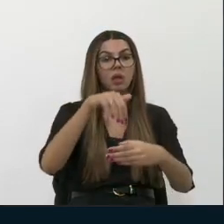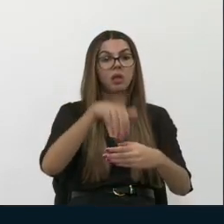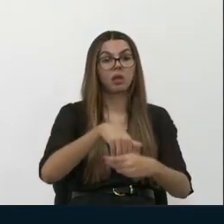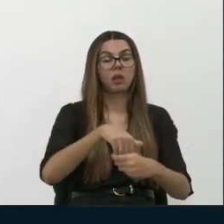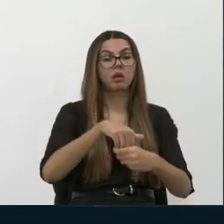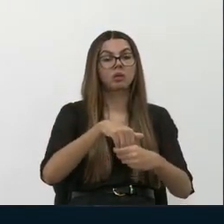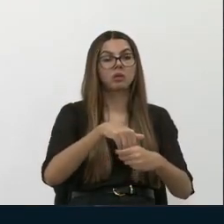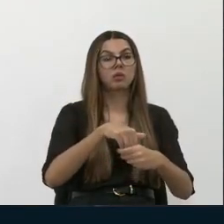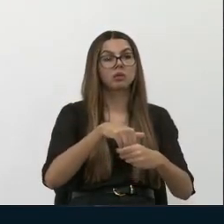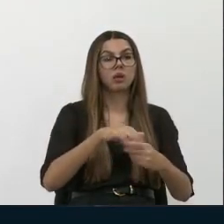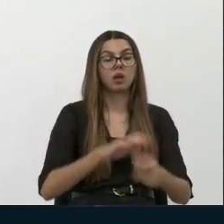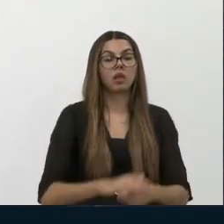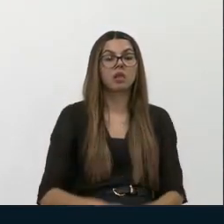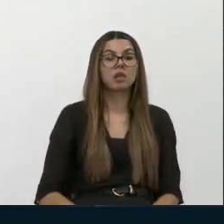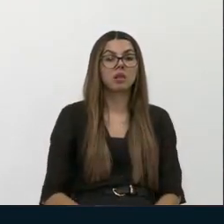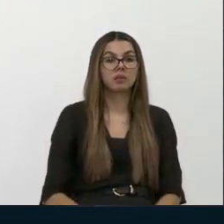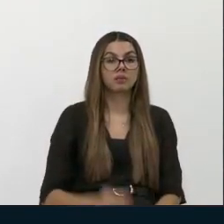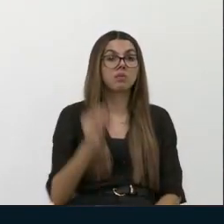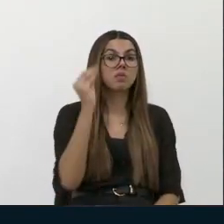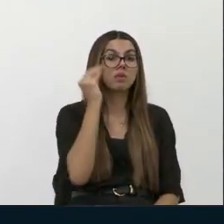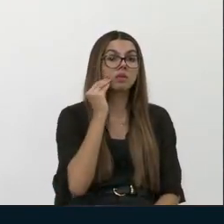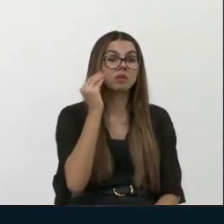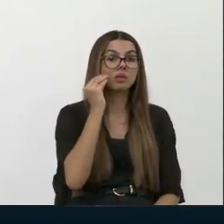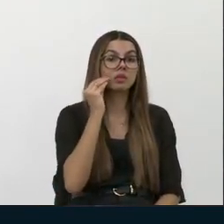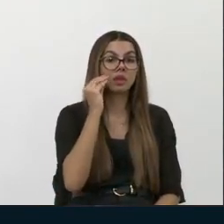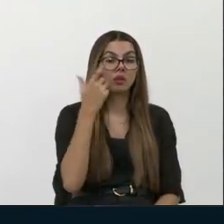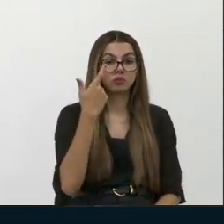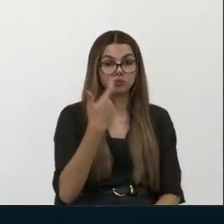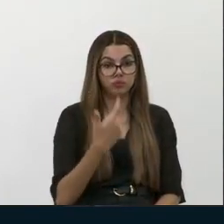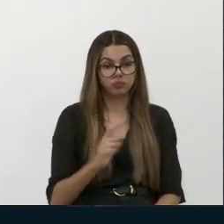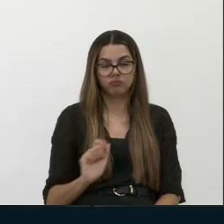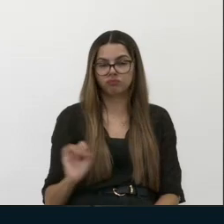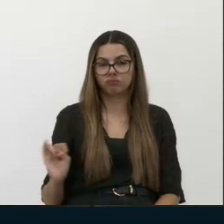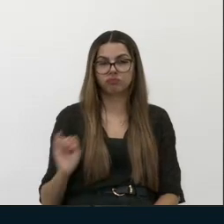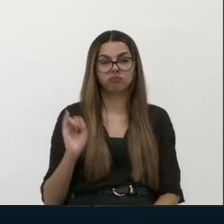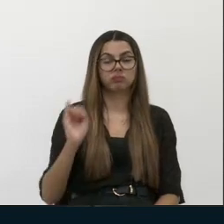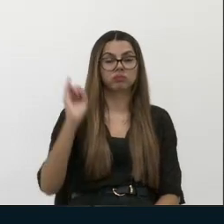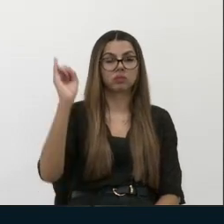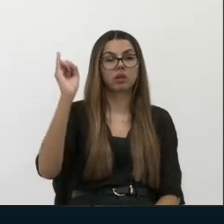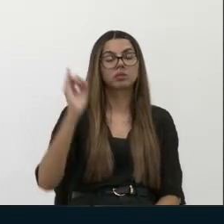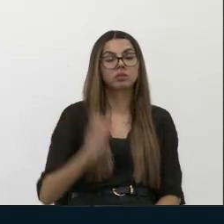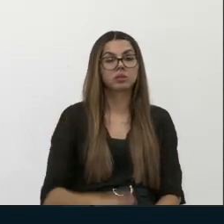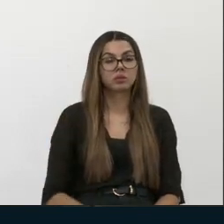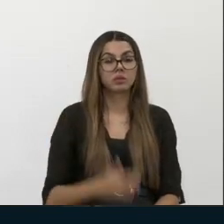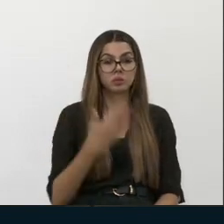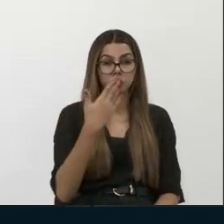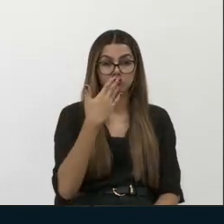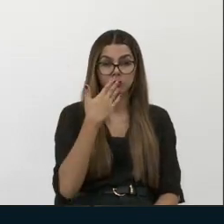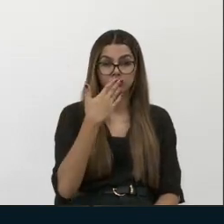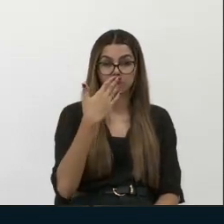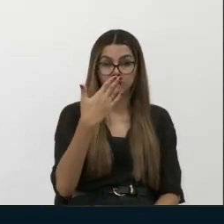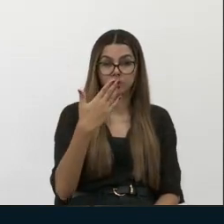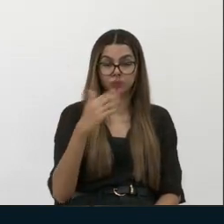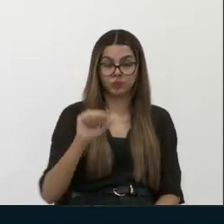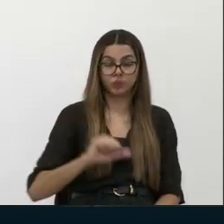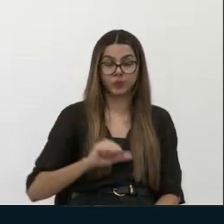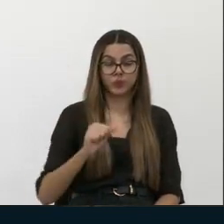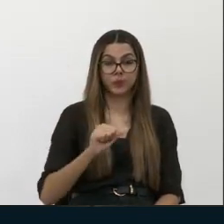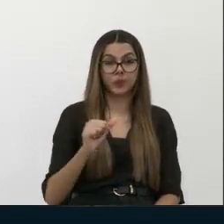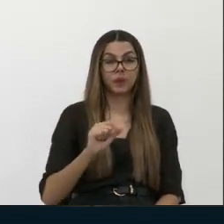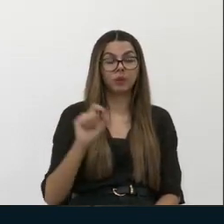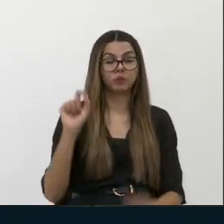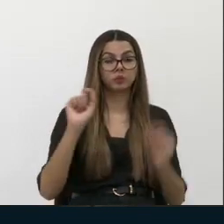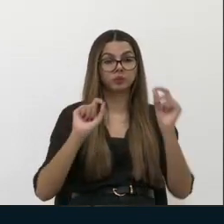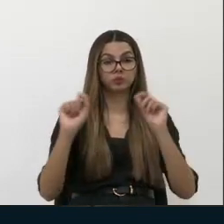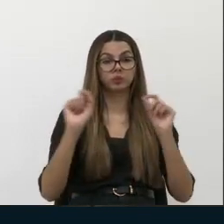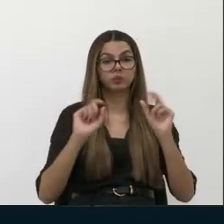que tentam a reeleição. Isso é muito importante. Eu queria aqui pedir, primeiramente, antes de falar